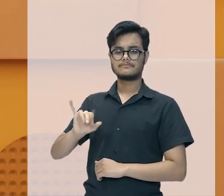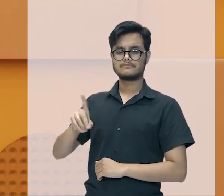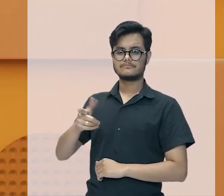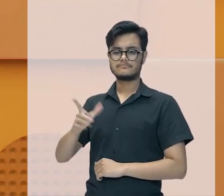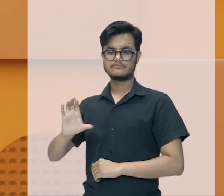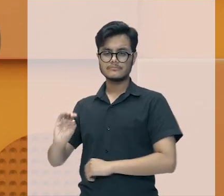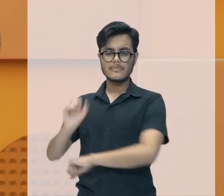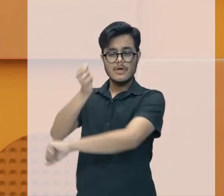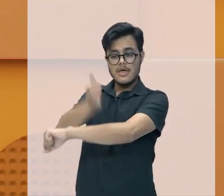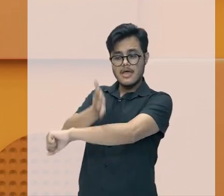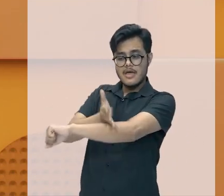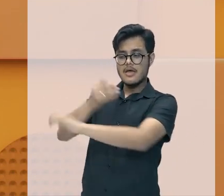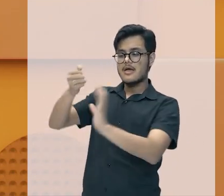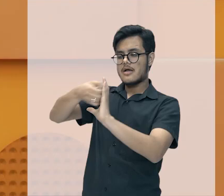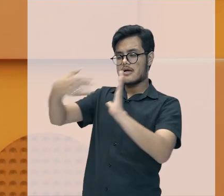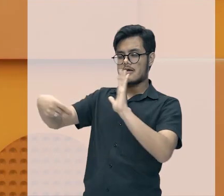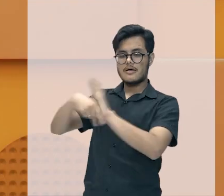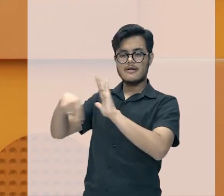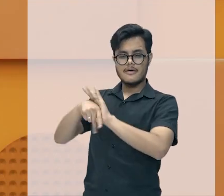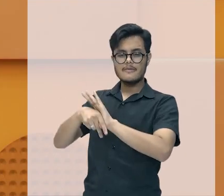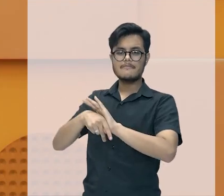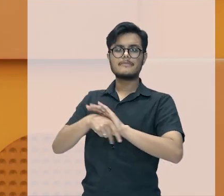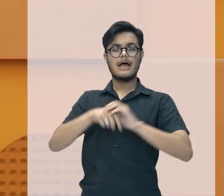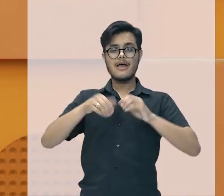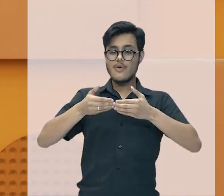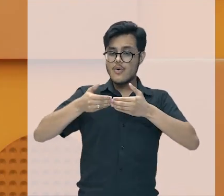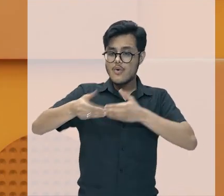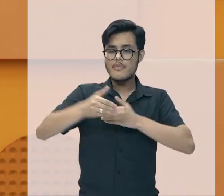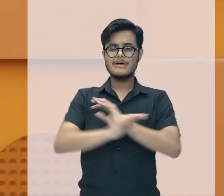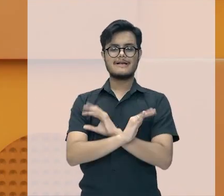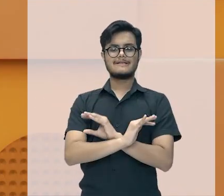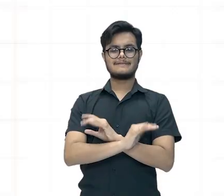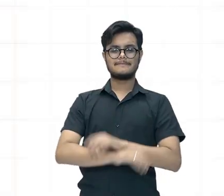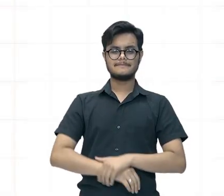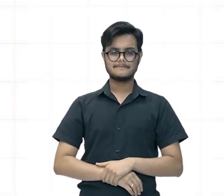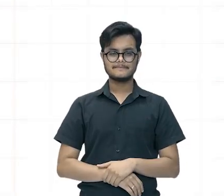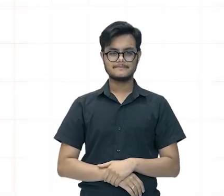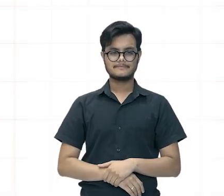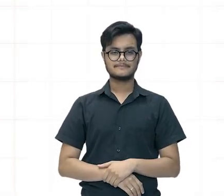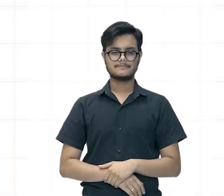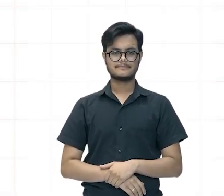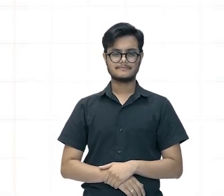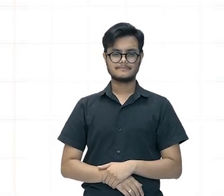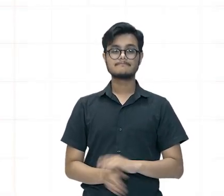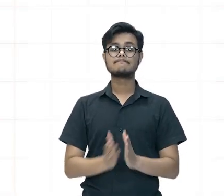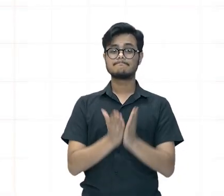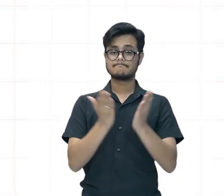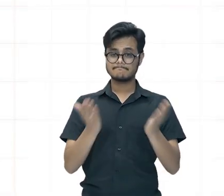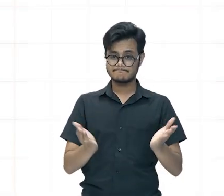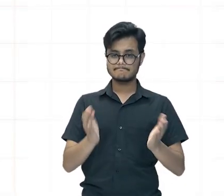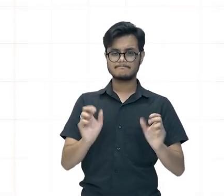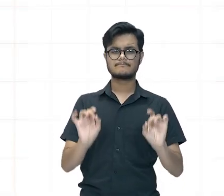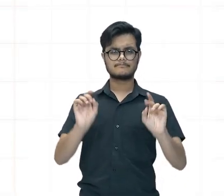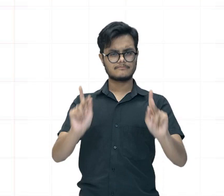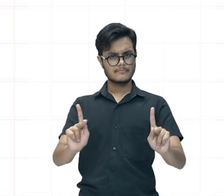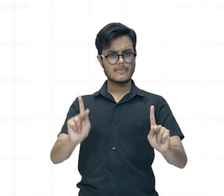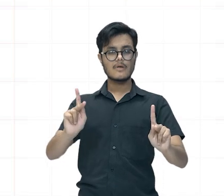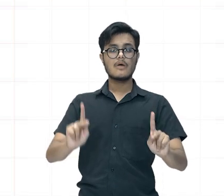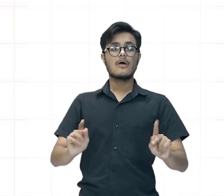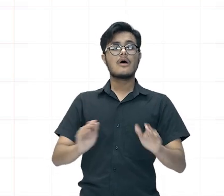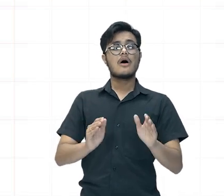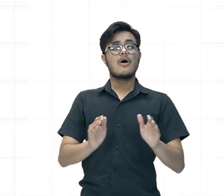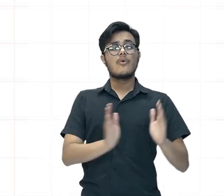Idade Média, do processo de ruralização. Acompanha ali comigo, olha só, sobre essa passagem, então, da